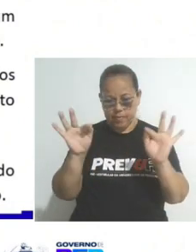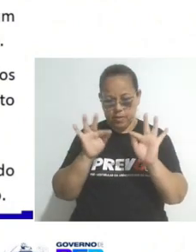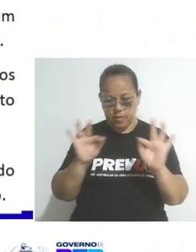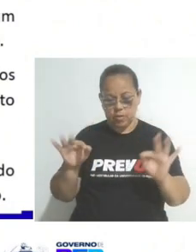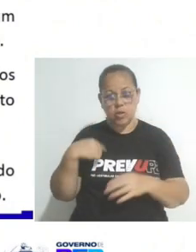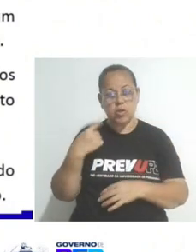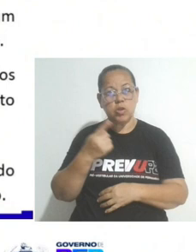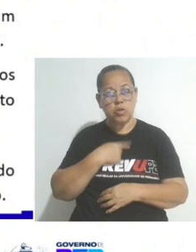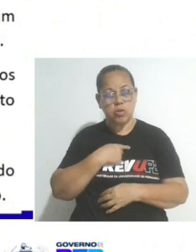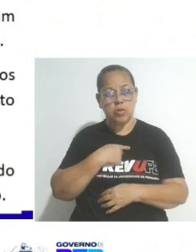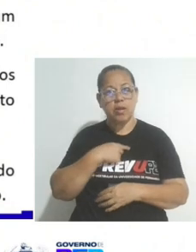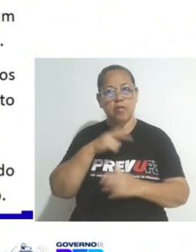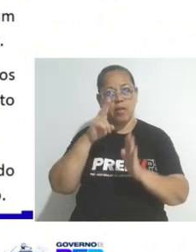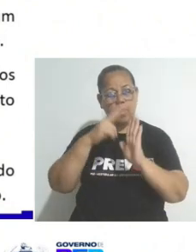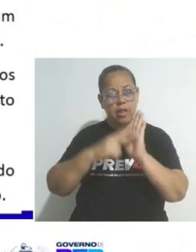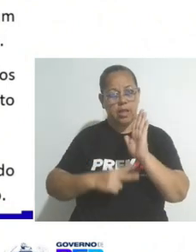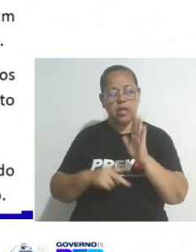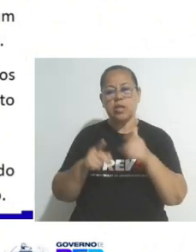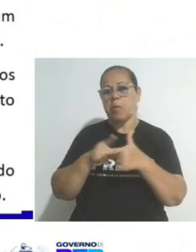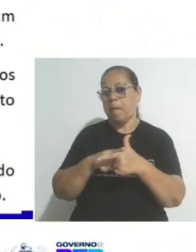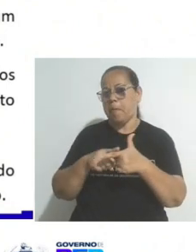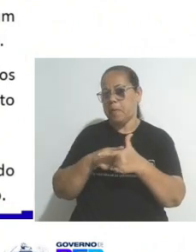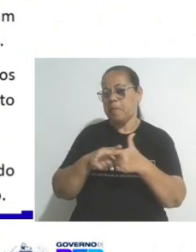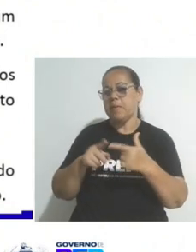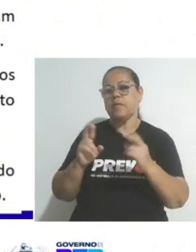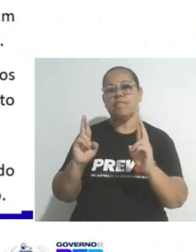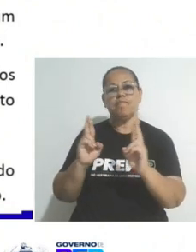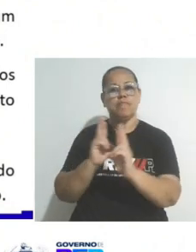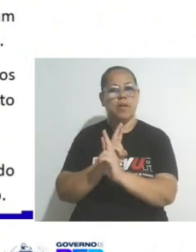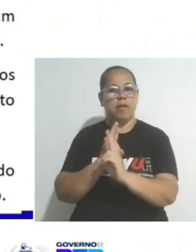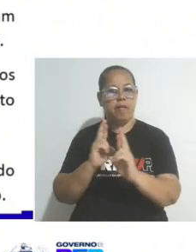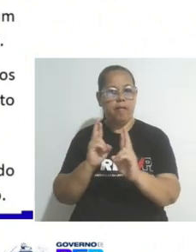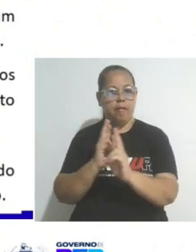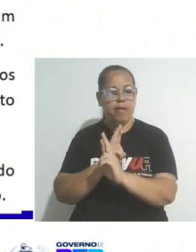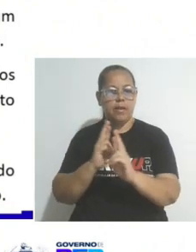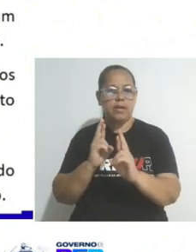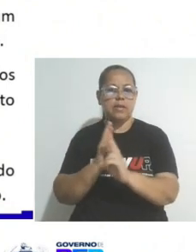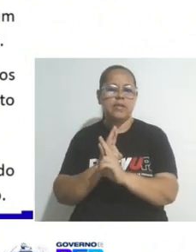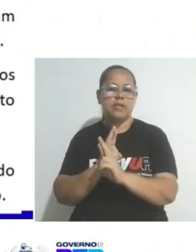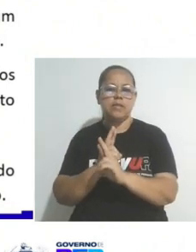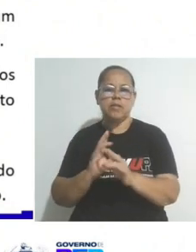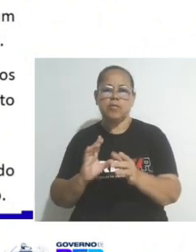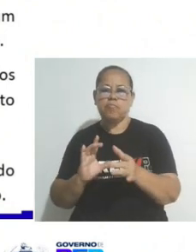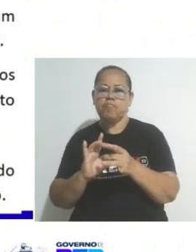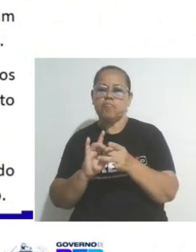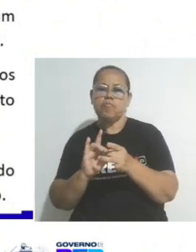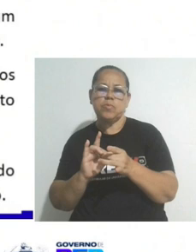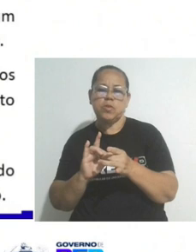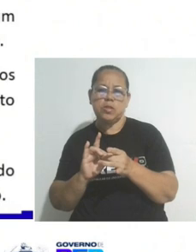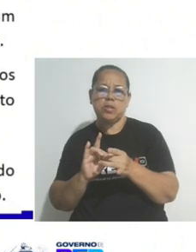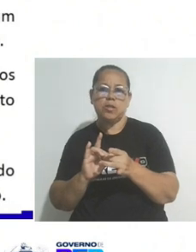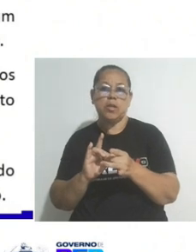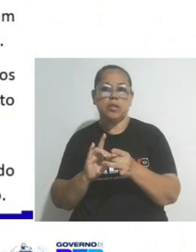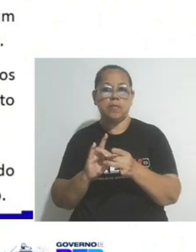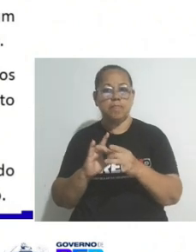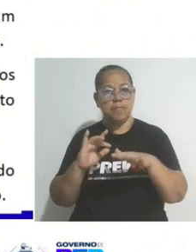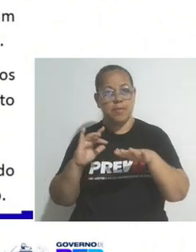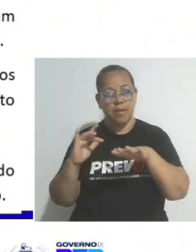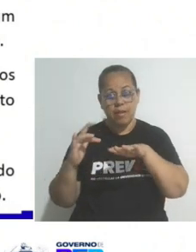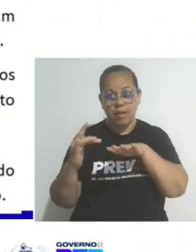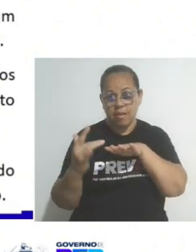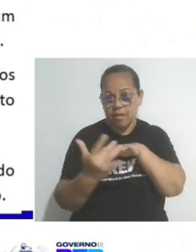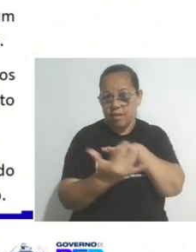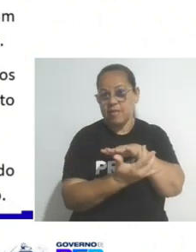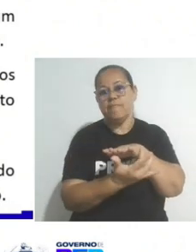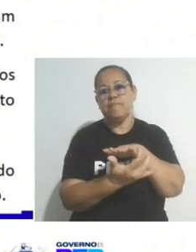problematizando essa relação vinculada e mediada pelas redes sociais